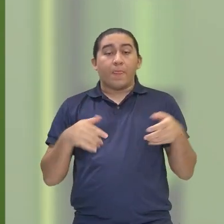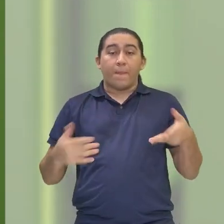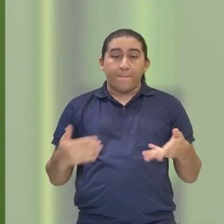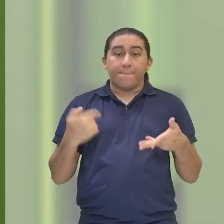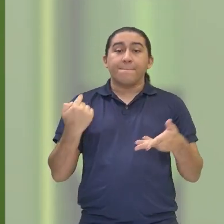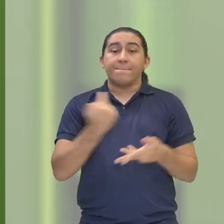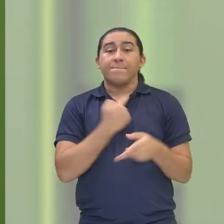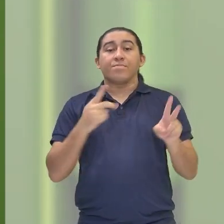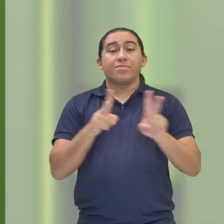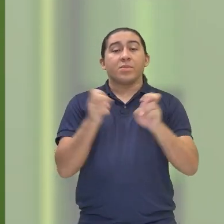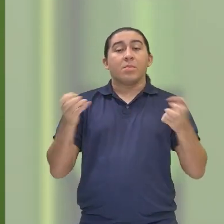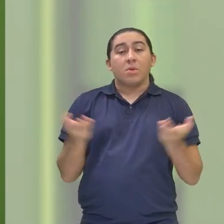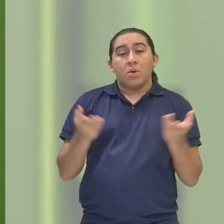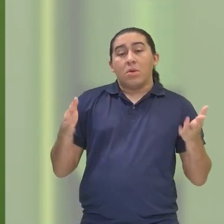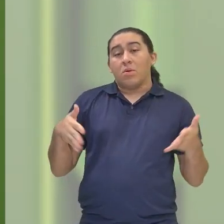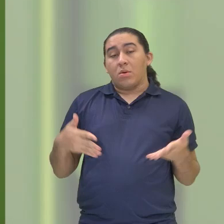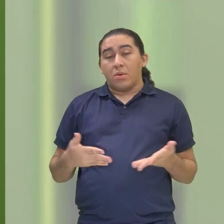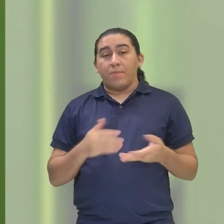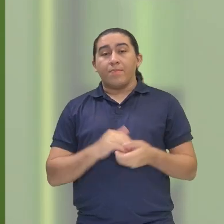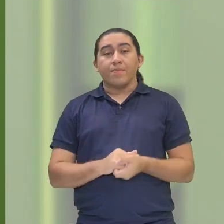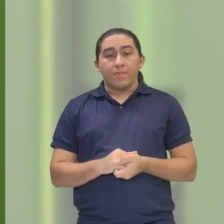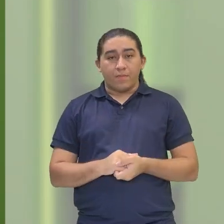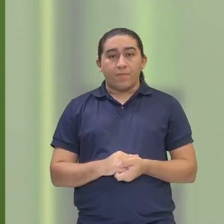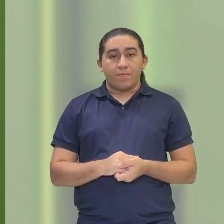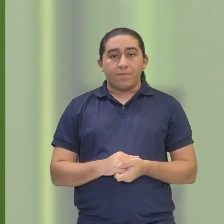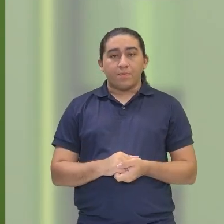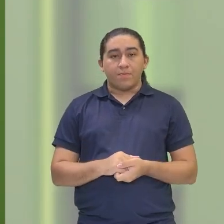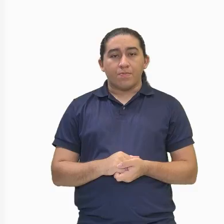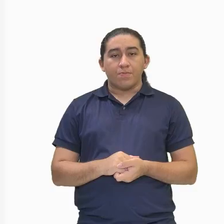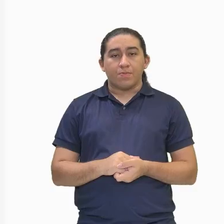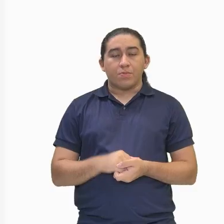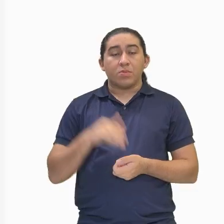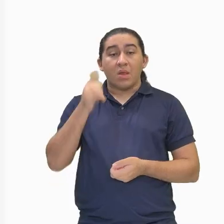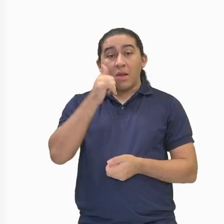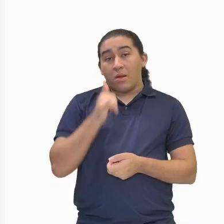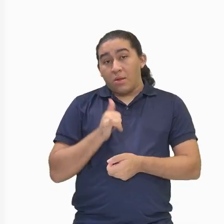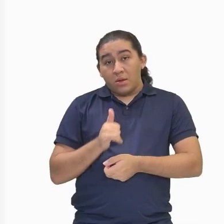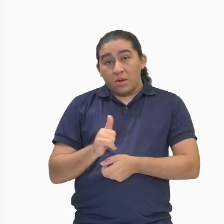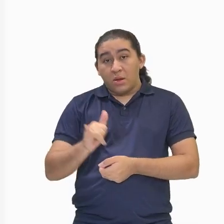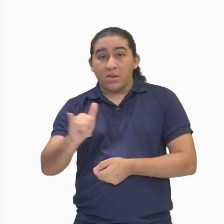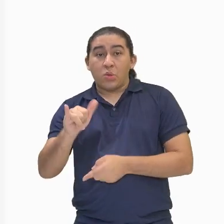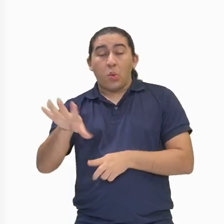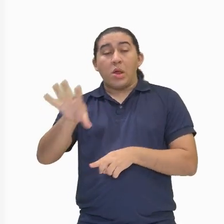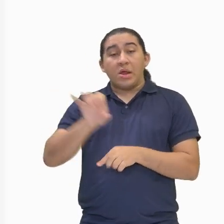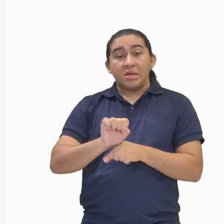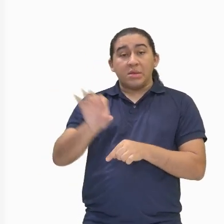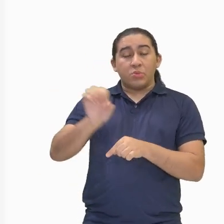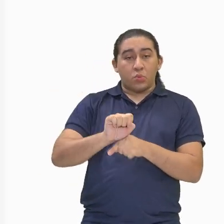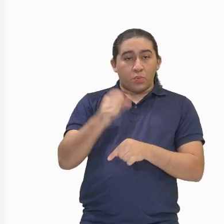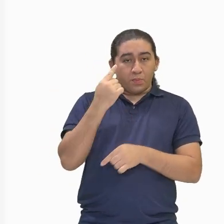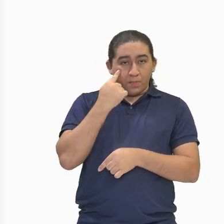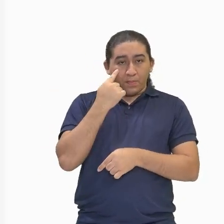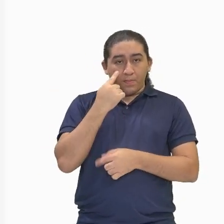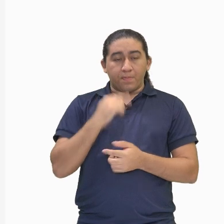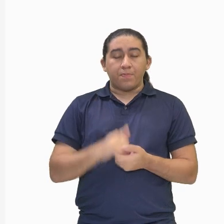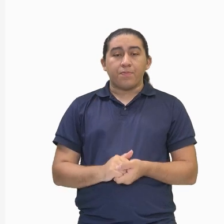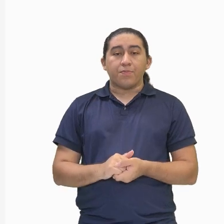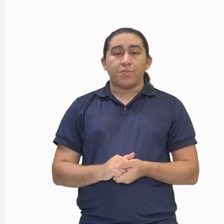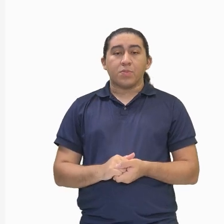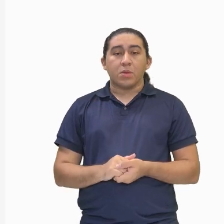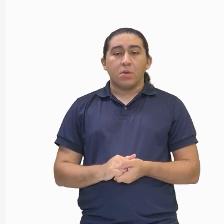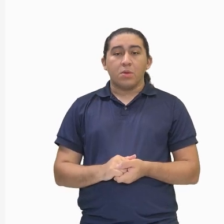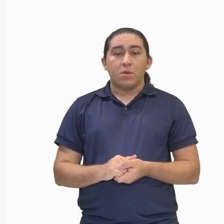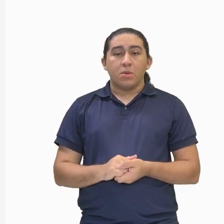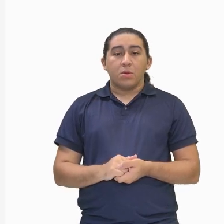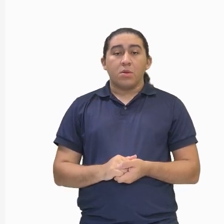passar agora a falar de receptores elétricos. Pessoal, receptores elétricos